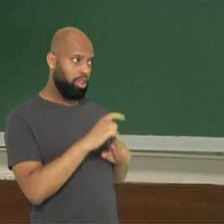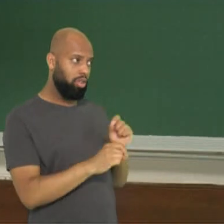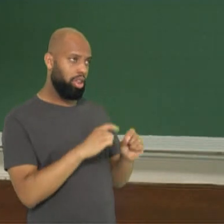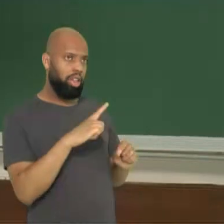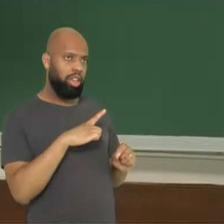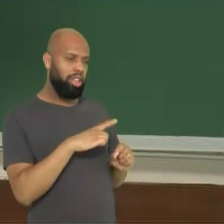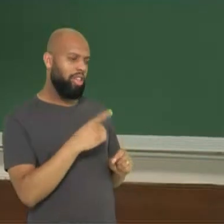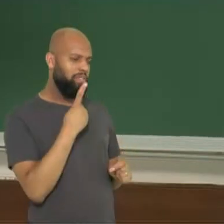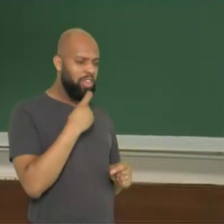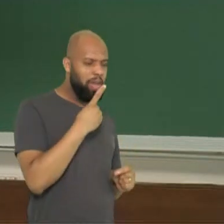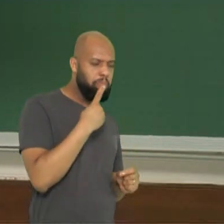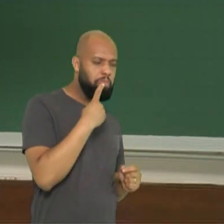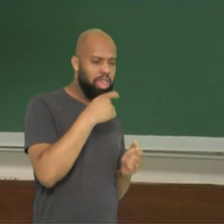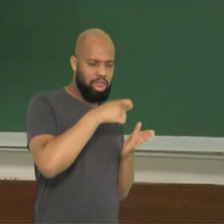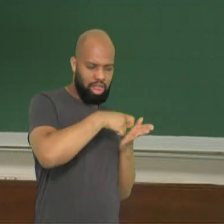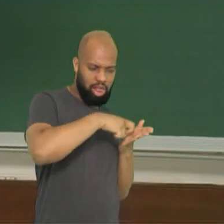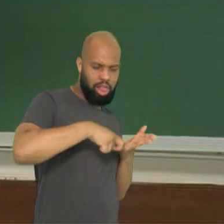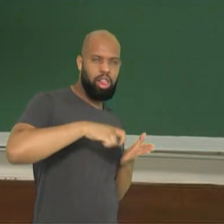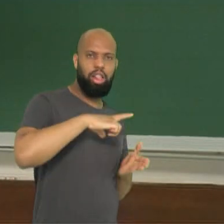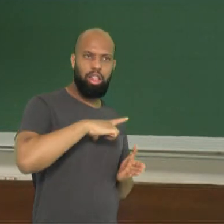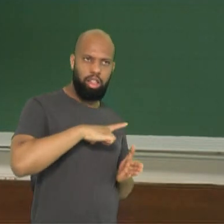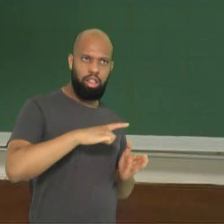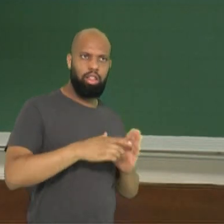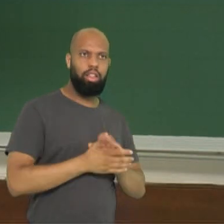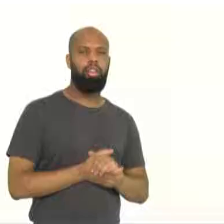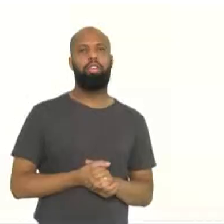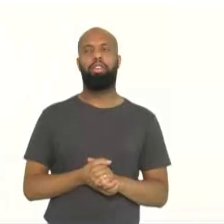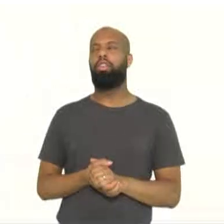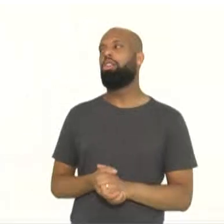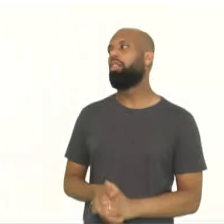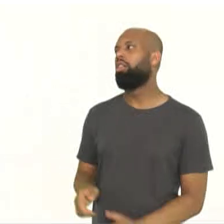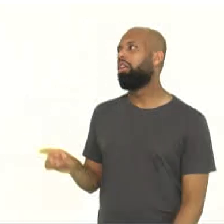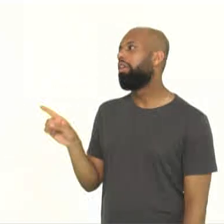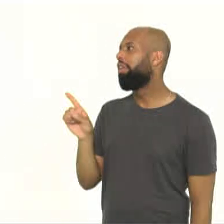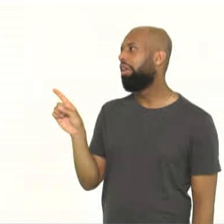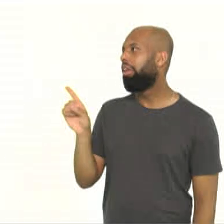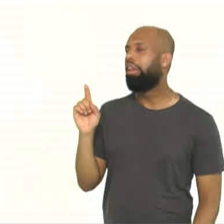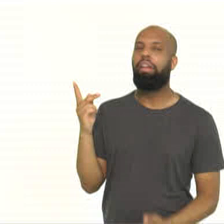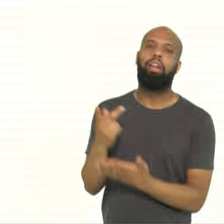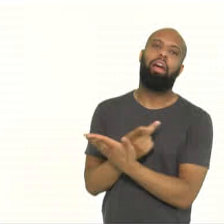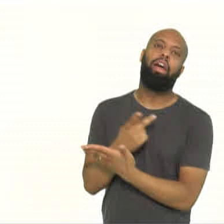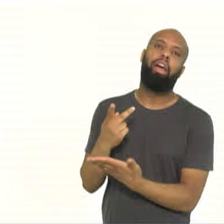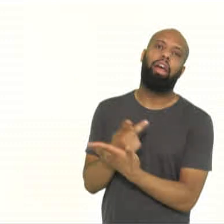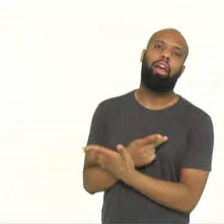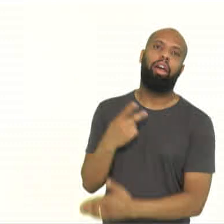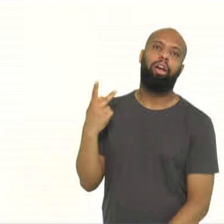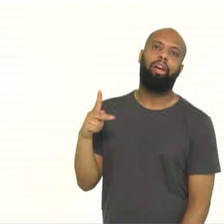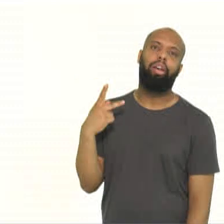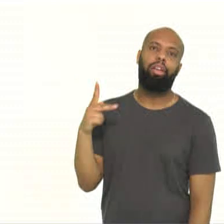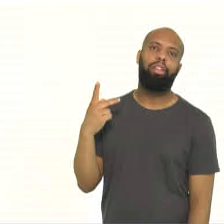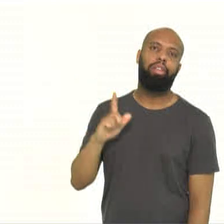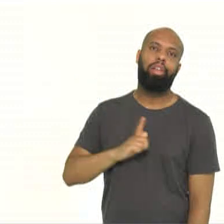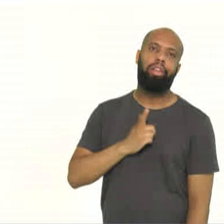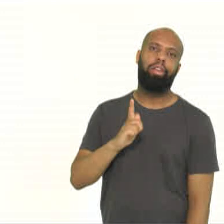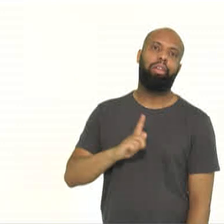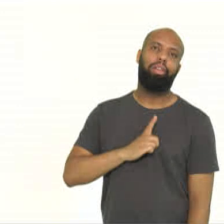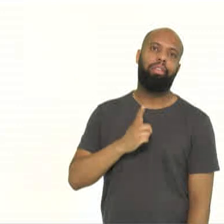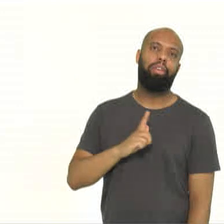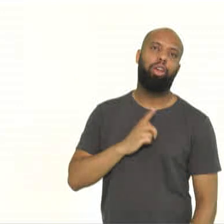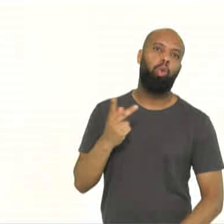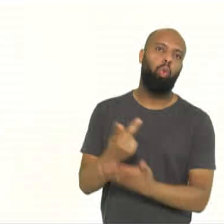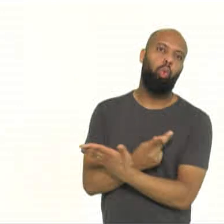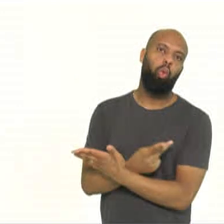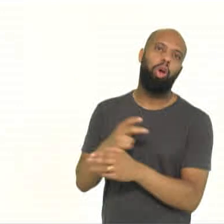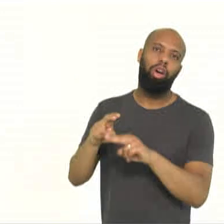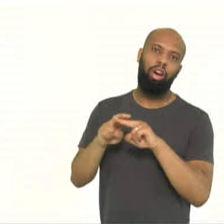marcas vermelhas, né? No, gaturro, são os errores de ortografia corrigidos em rojo.